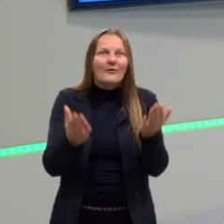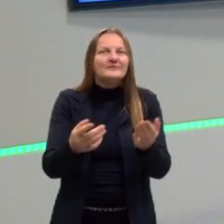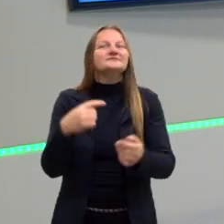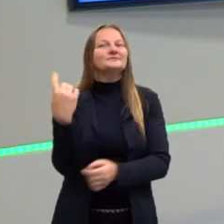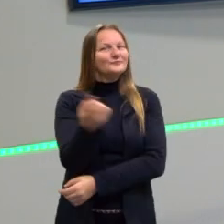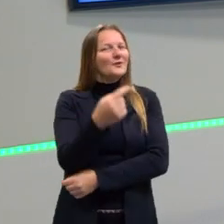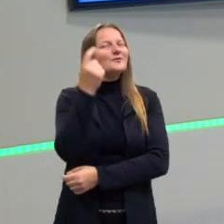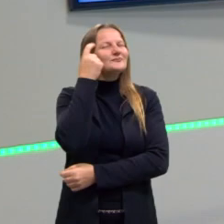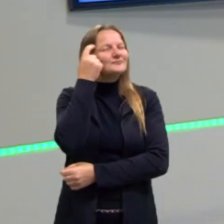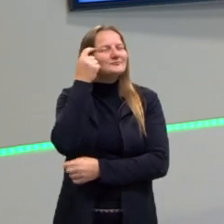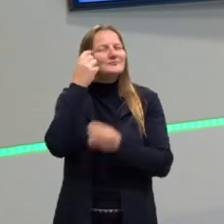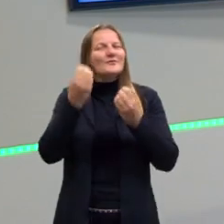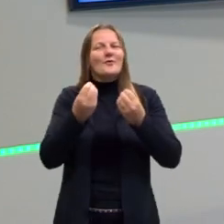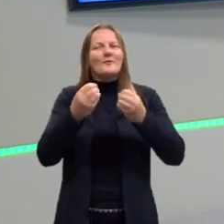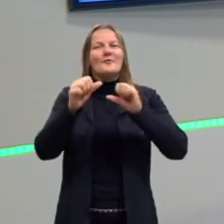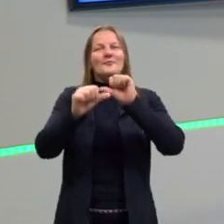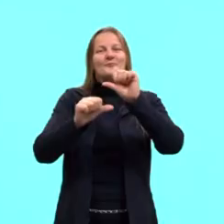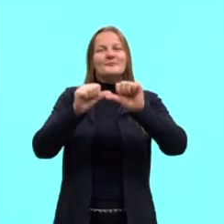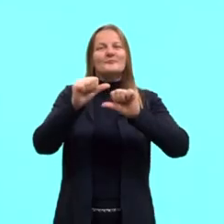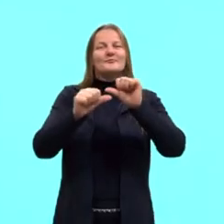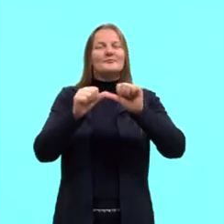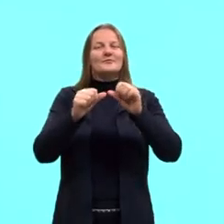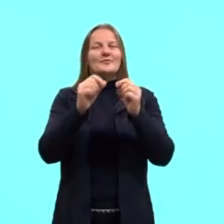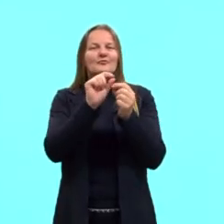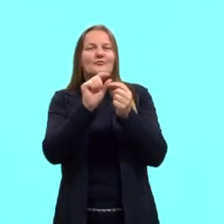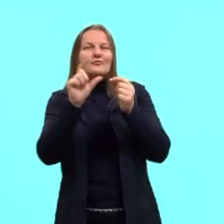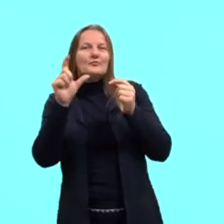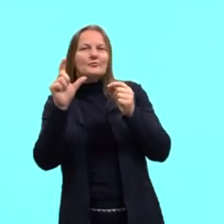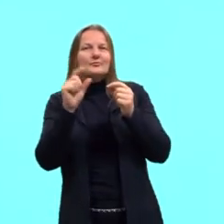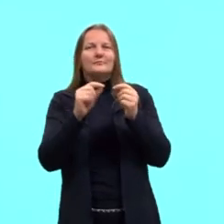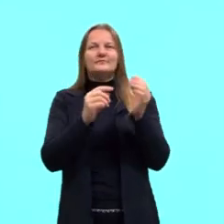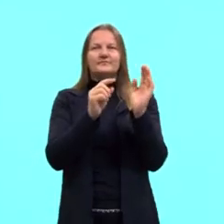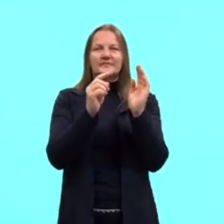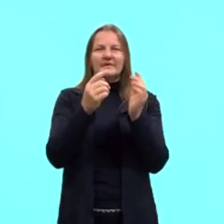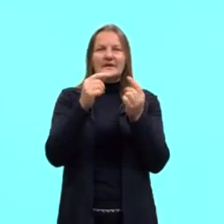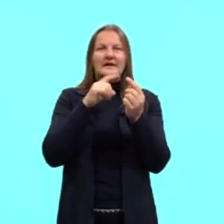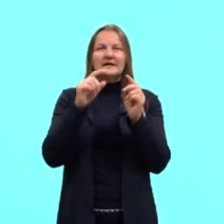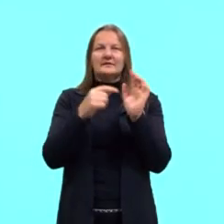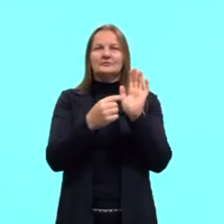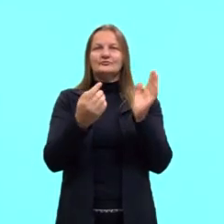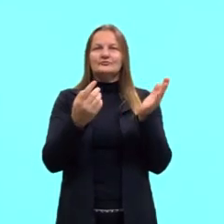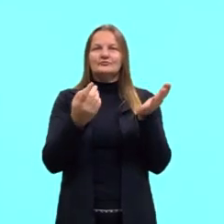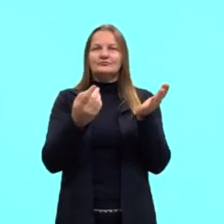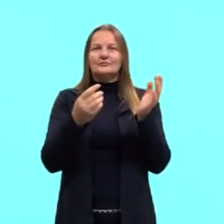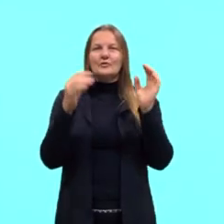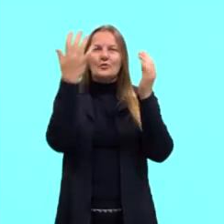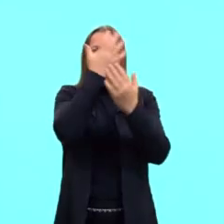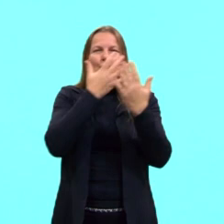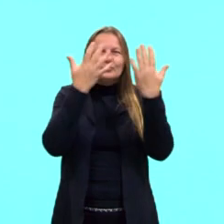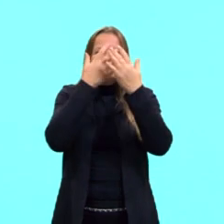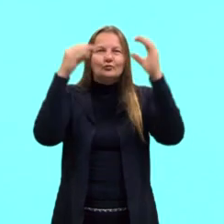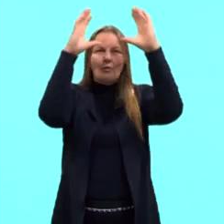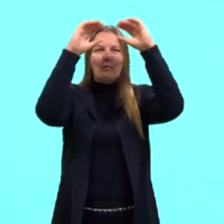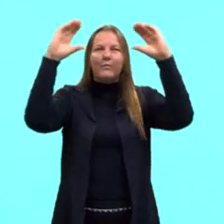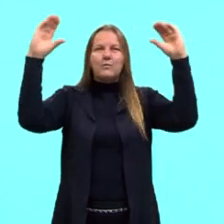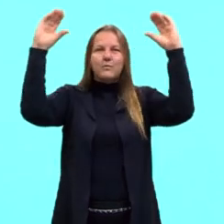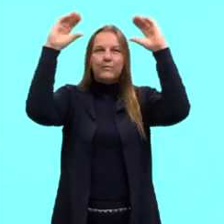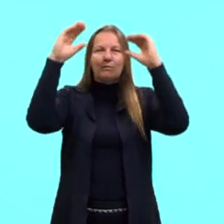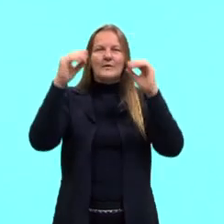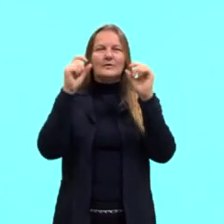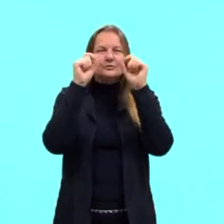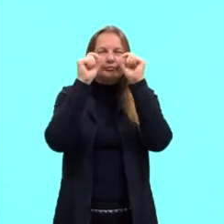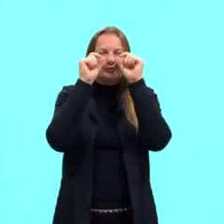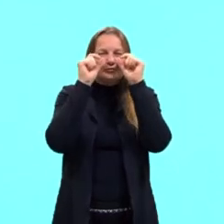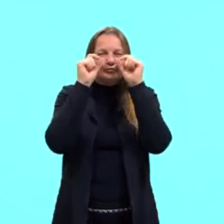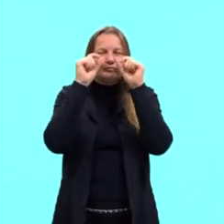um pouquinho como que ocorre esta transição que na imagem aparece aqui é um tempo nublado ele fica clarinho